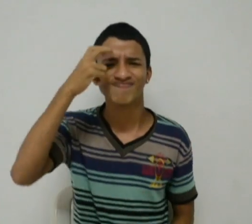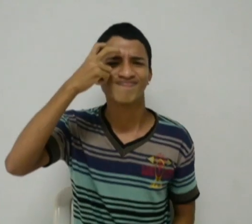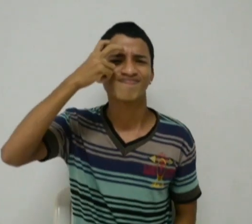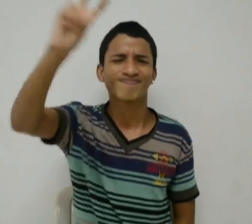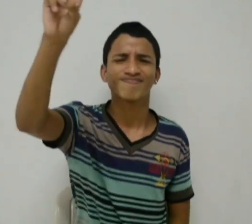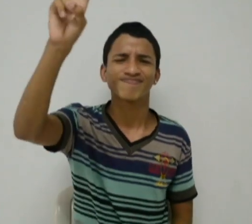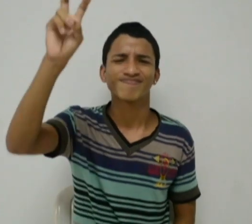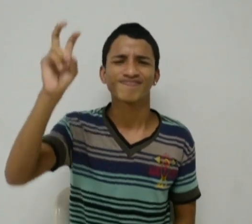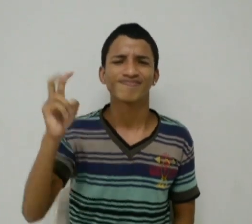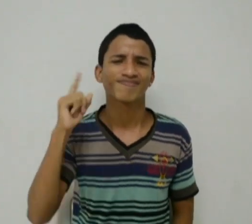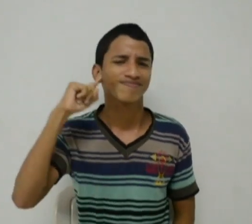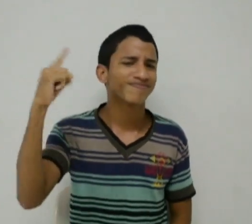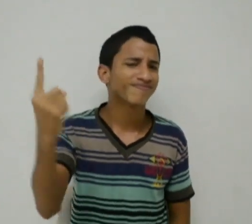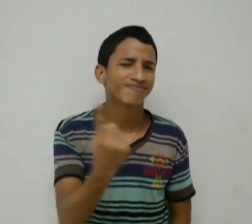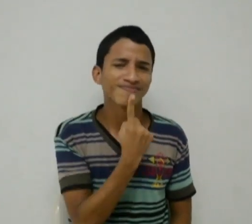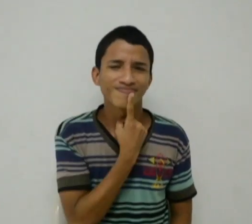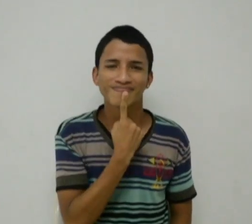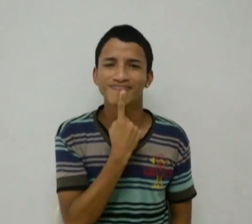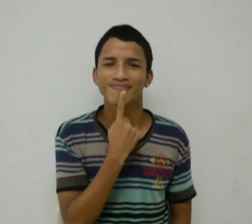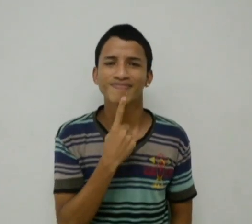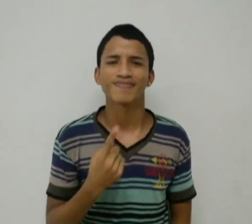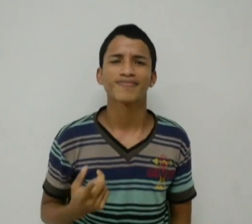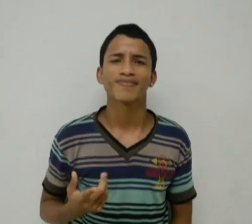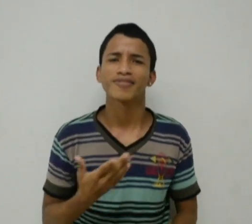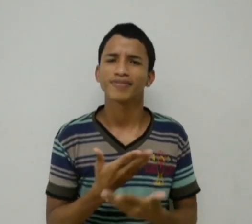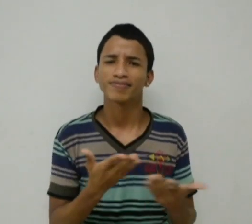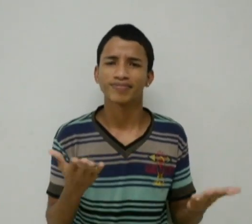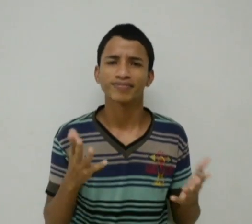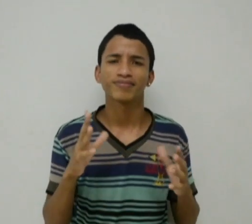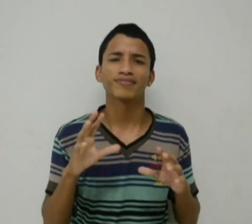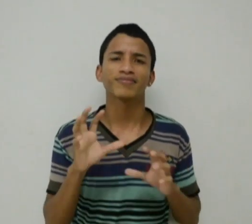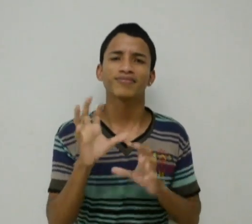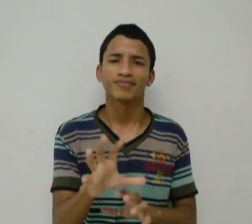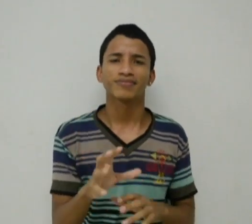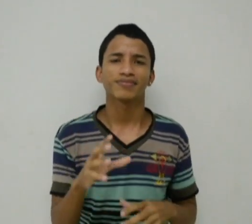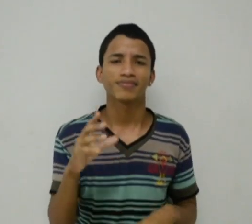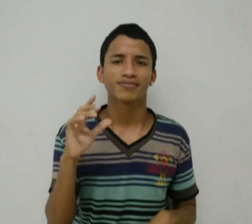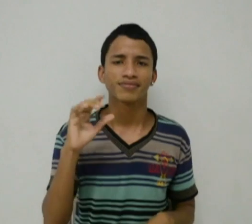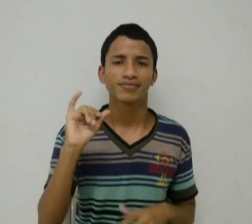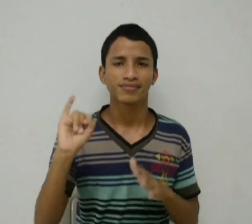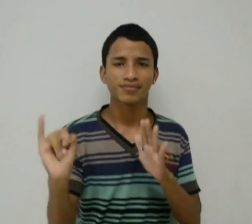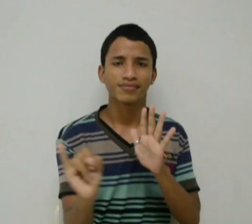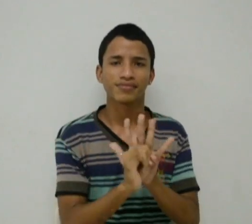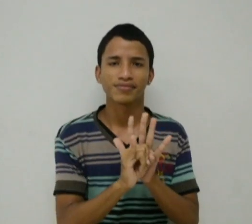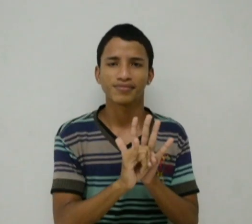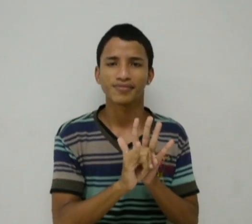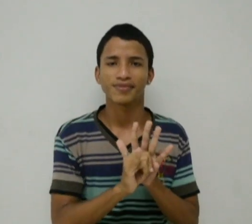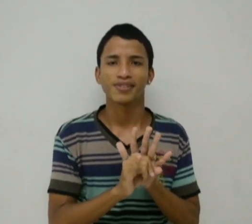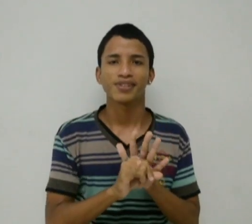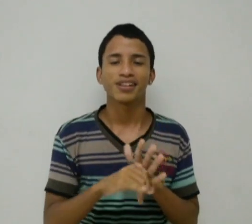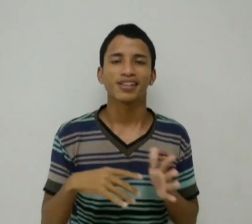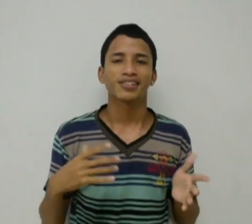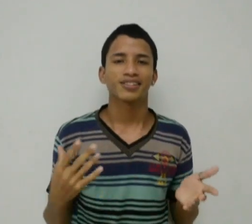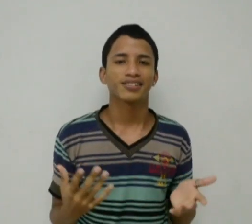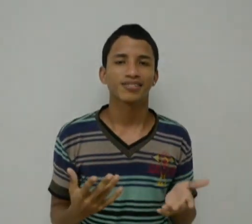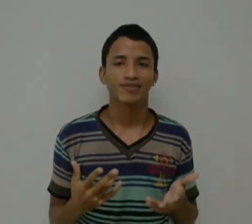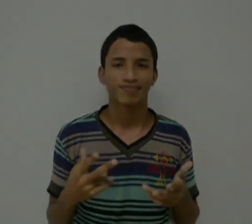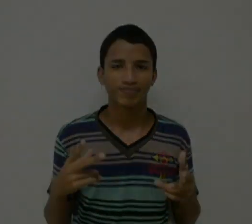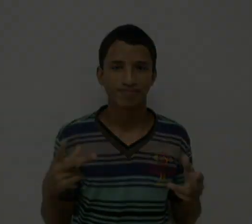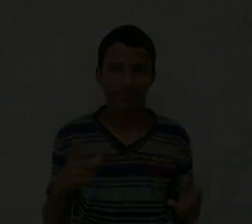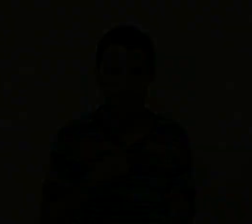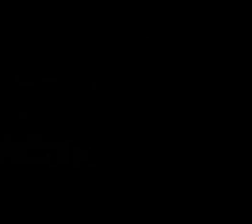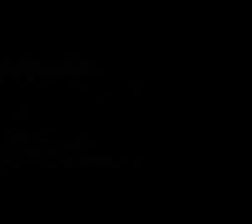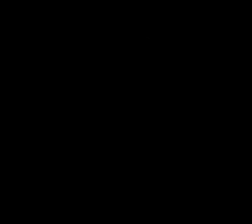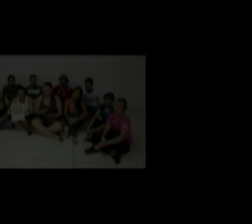que nós temos uma cultura surda, que a gente tem um jeito surdo, uma identidade